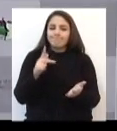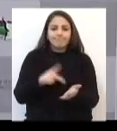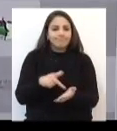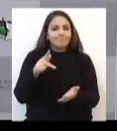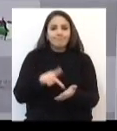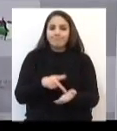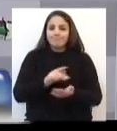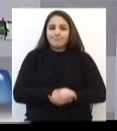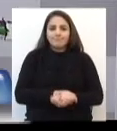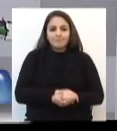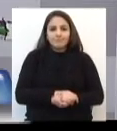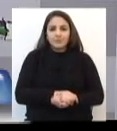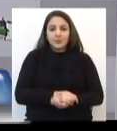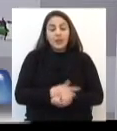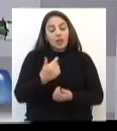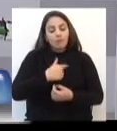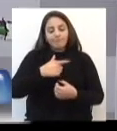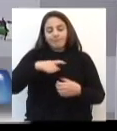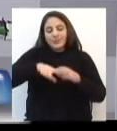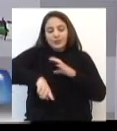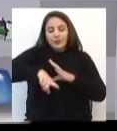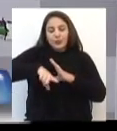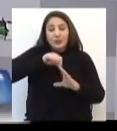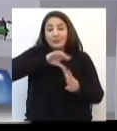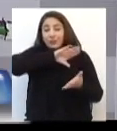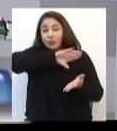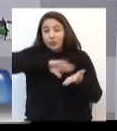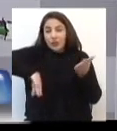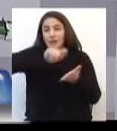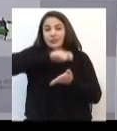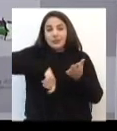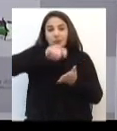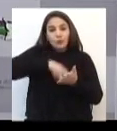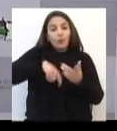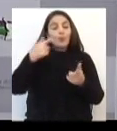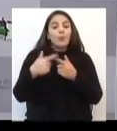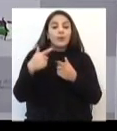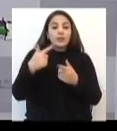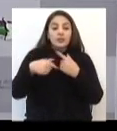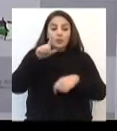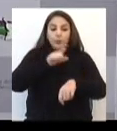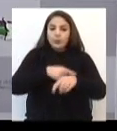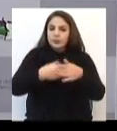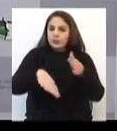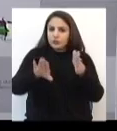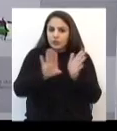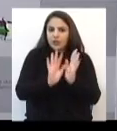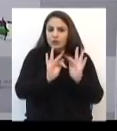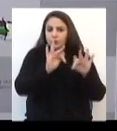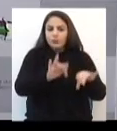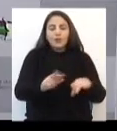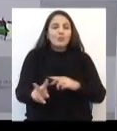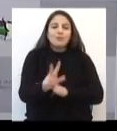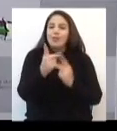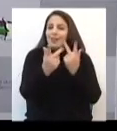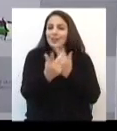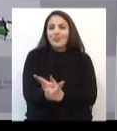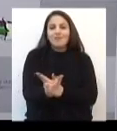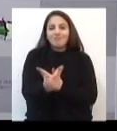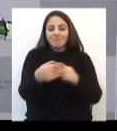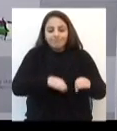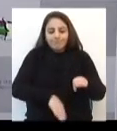fato. Eu optei por retirar minha assinatura justamente porque quando chegar lá no finalmente, o preço iria ser